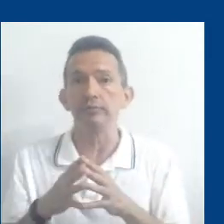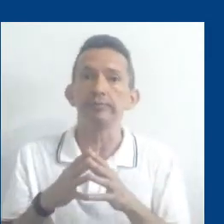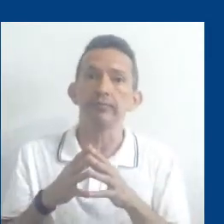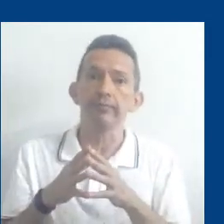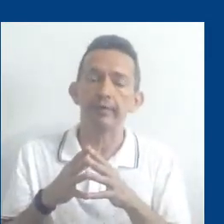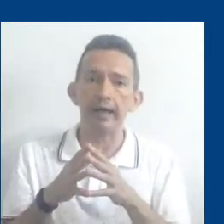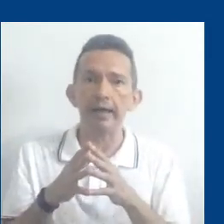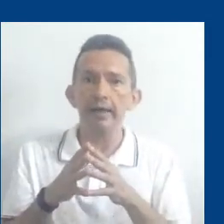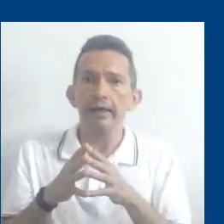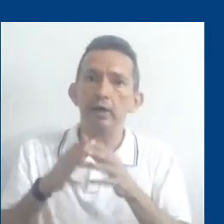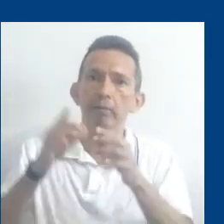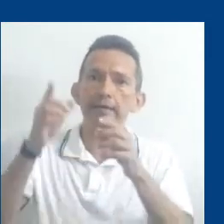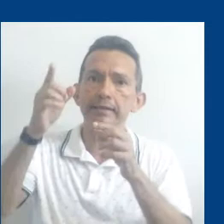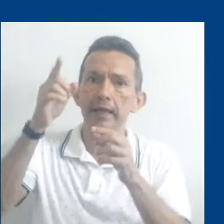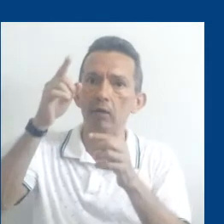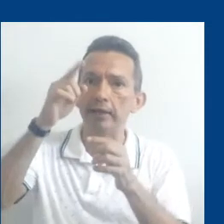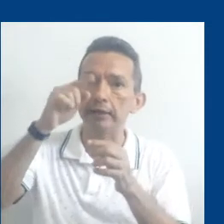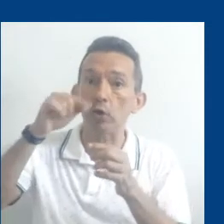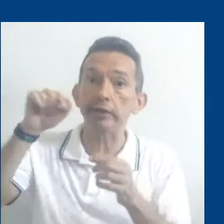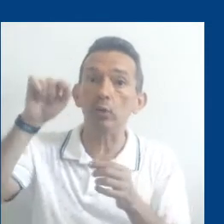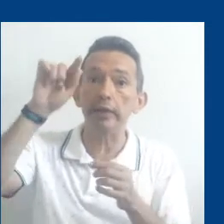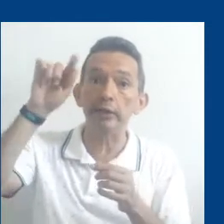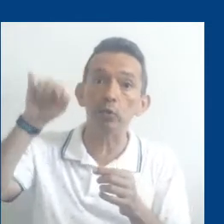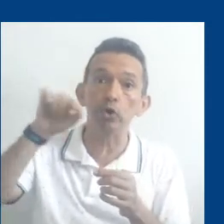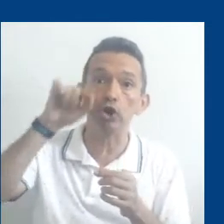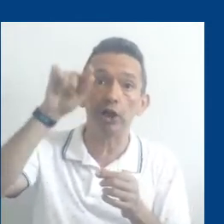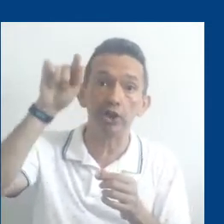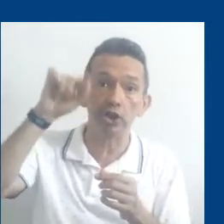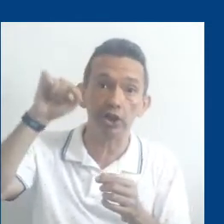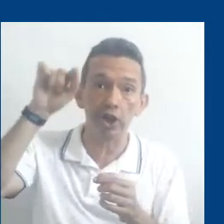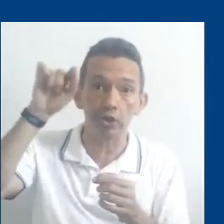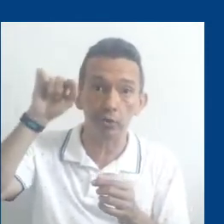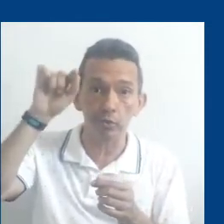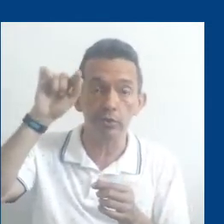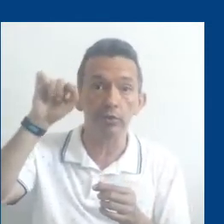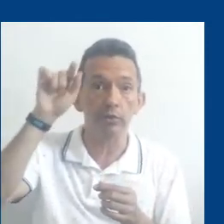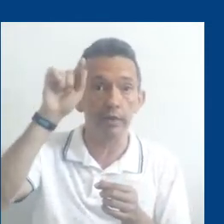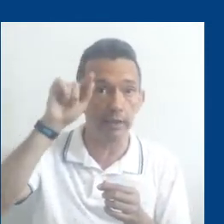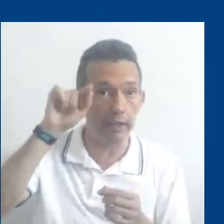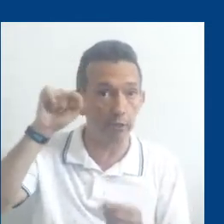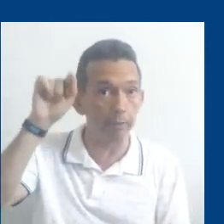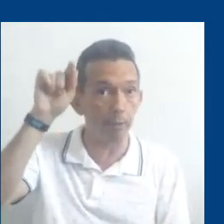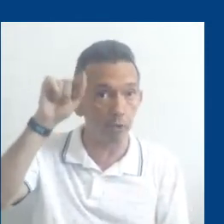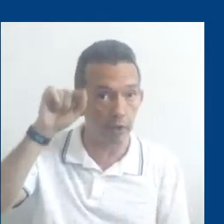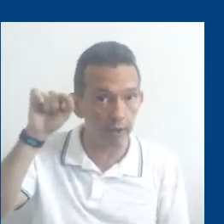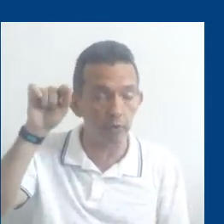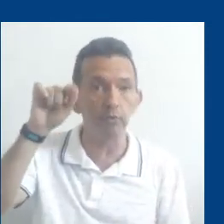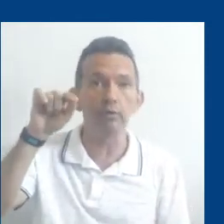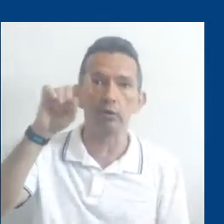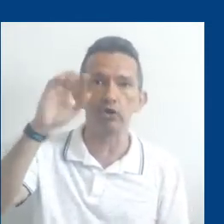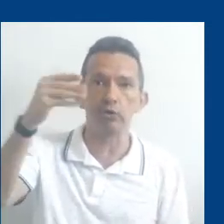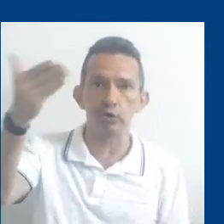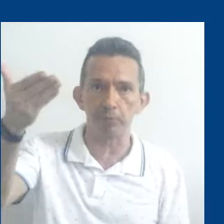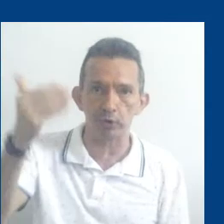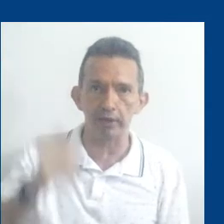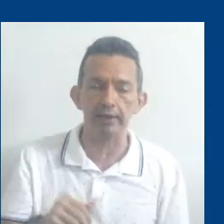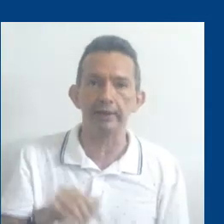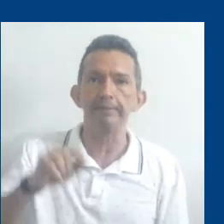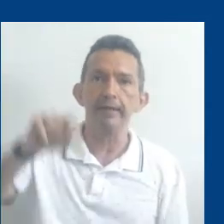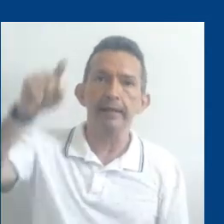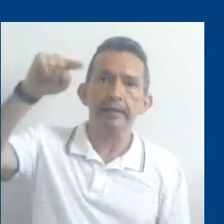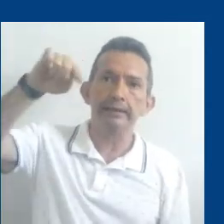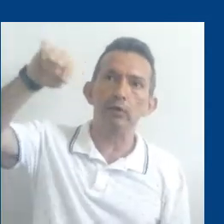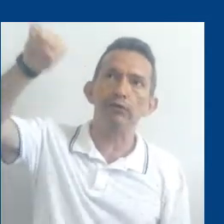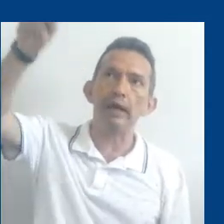quinidoblasto, tá? Que é uma célula que contém um líquido urticante dentro. Esse líquido é proteico, é constituído de